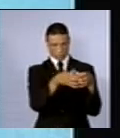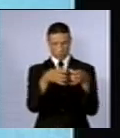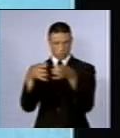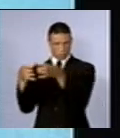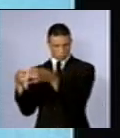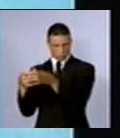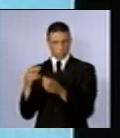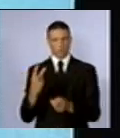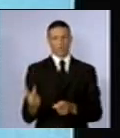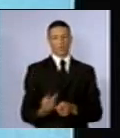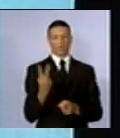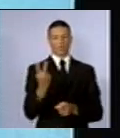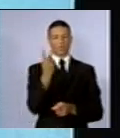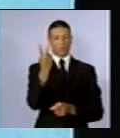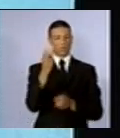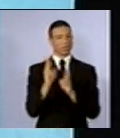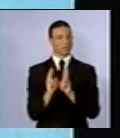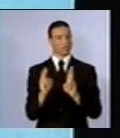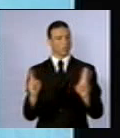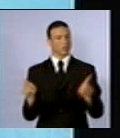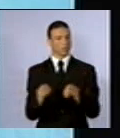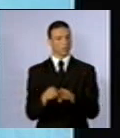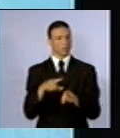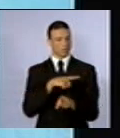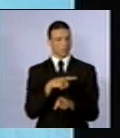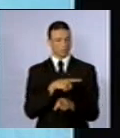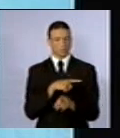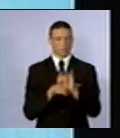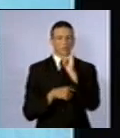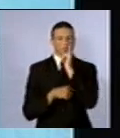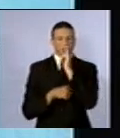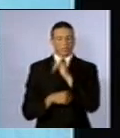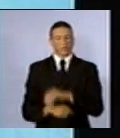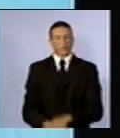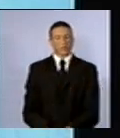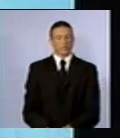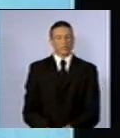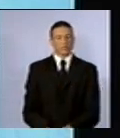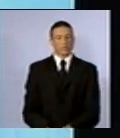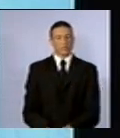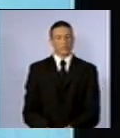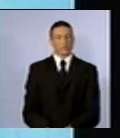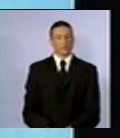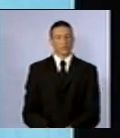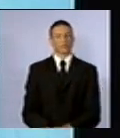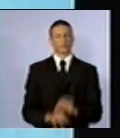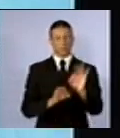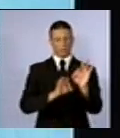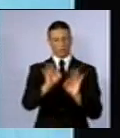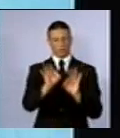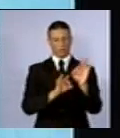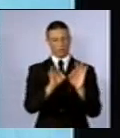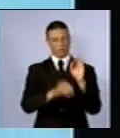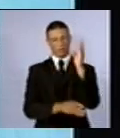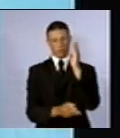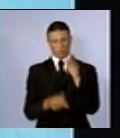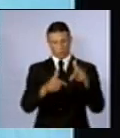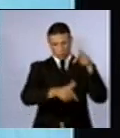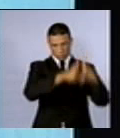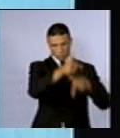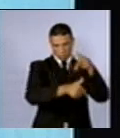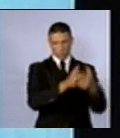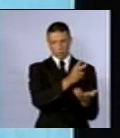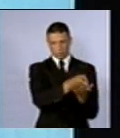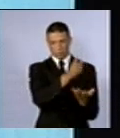valores de campo, mas também e principalmente de forma tal a assegurar a continuidade